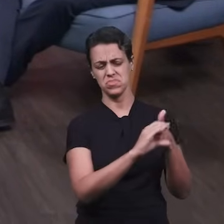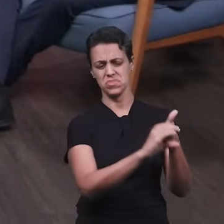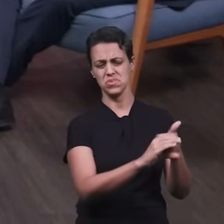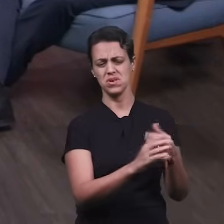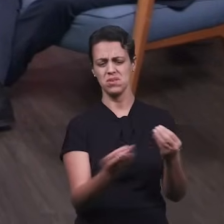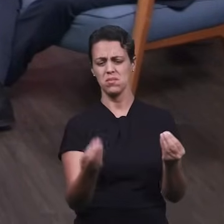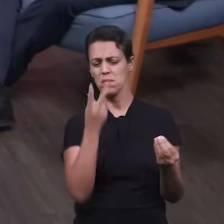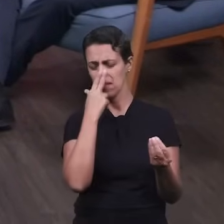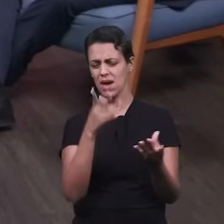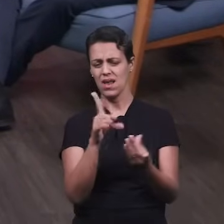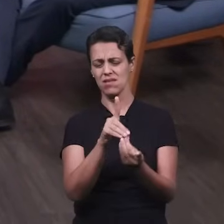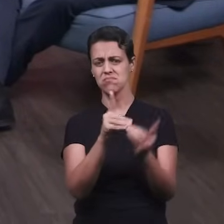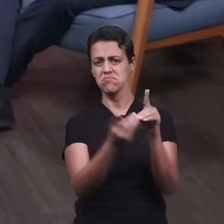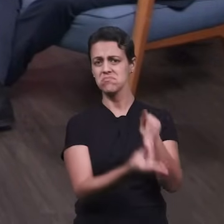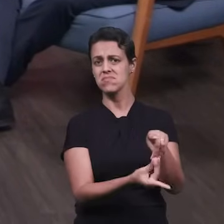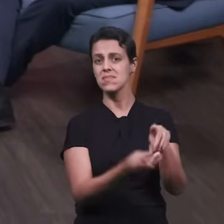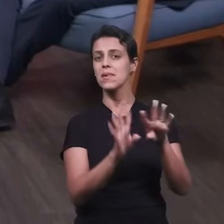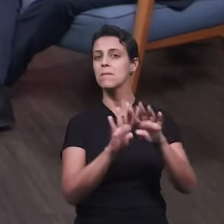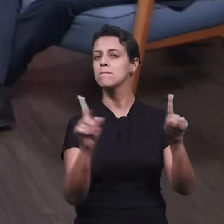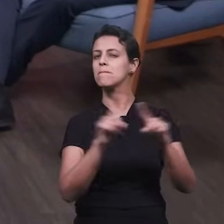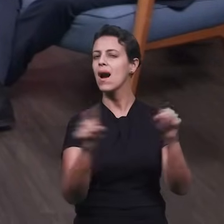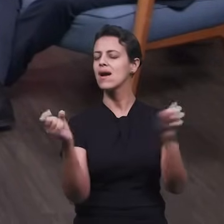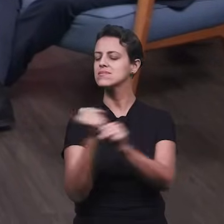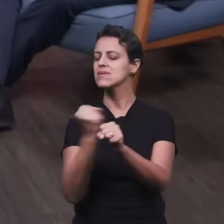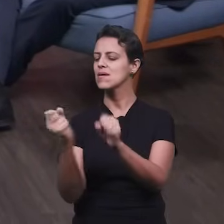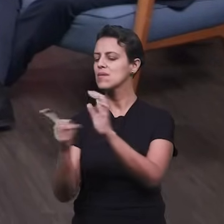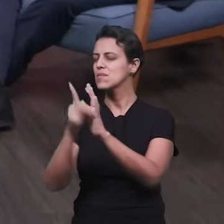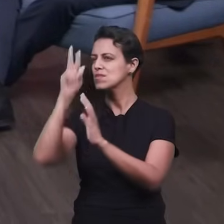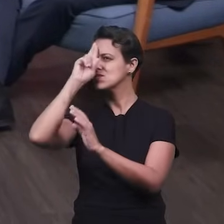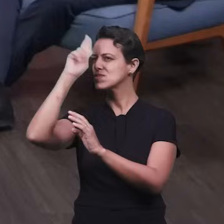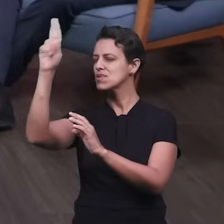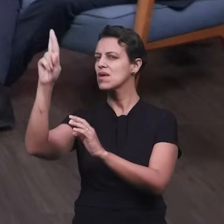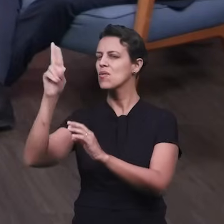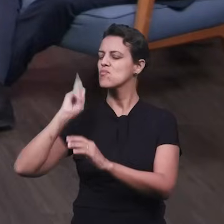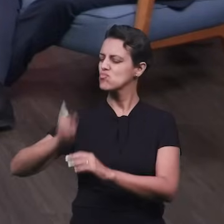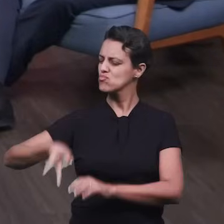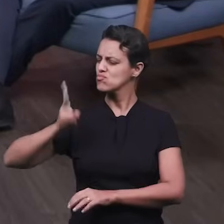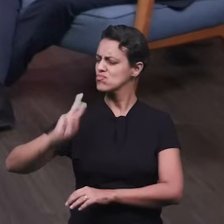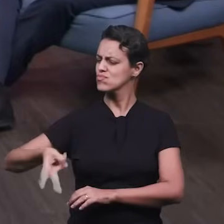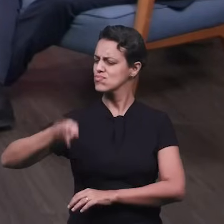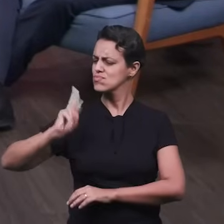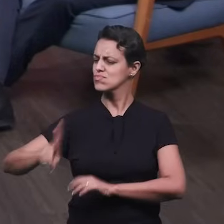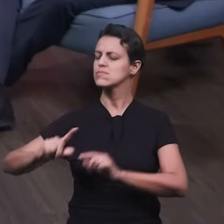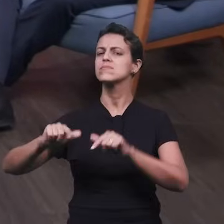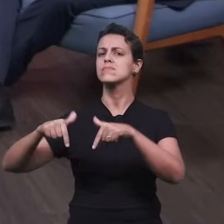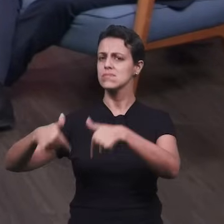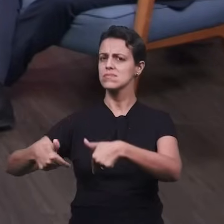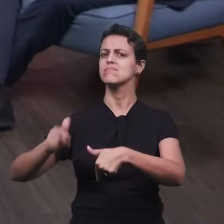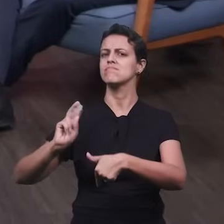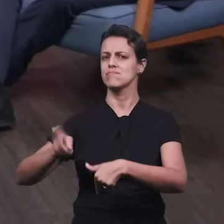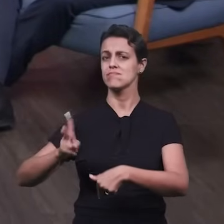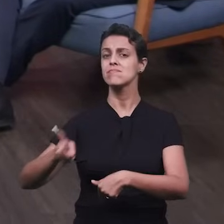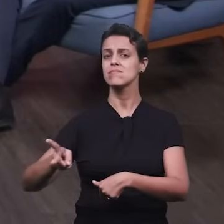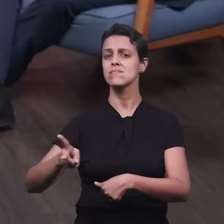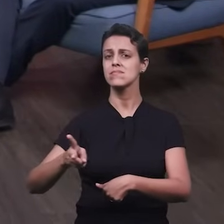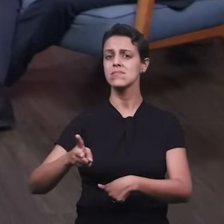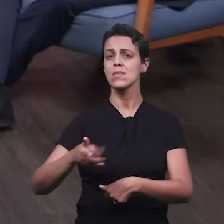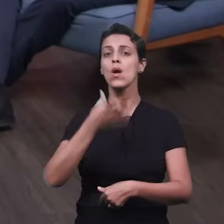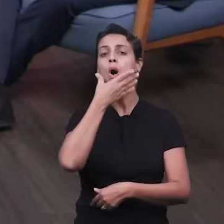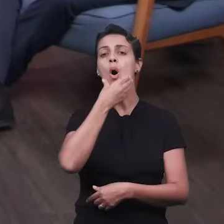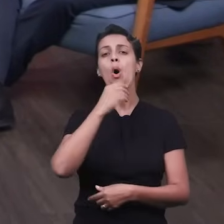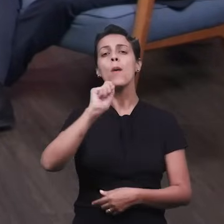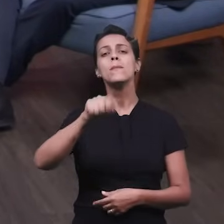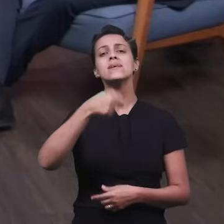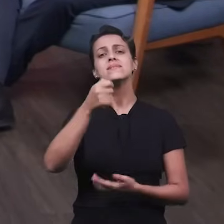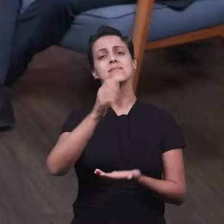várias vezes aqui, apesar de tudo isso, a obra do Espírito continua sendo realizada. É a experiência de